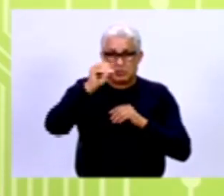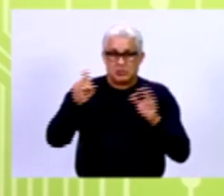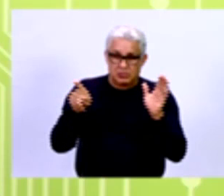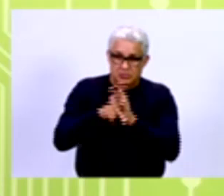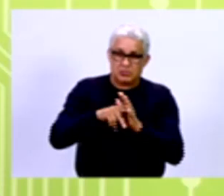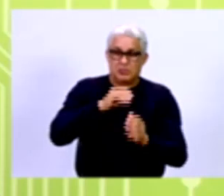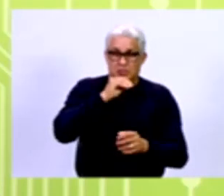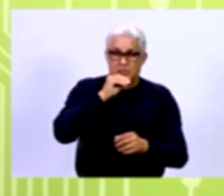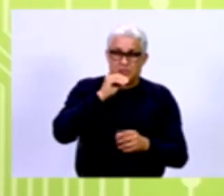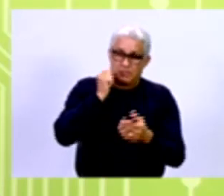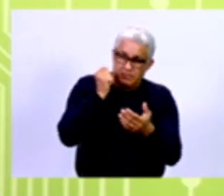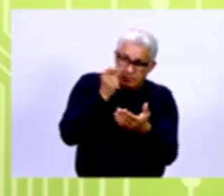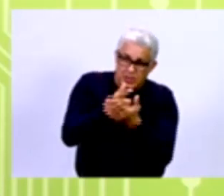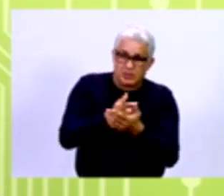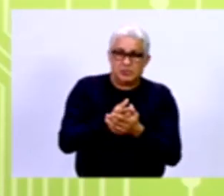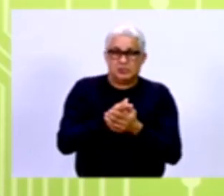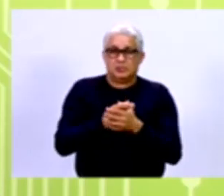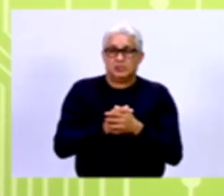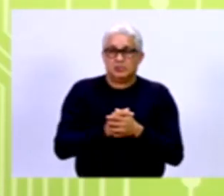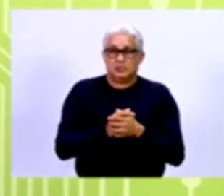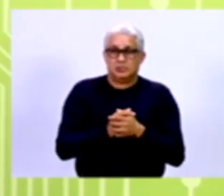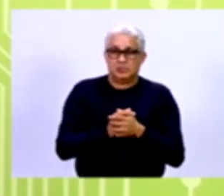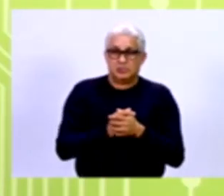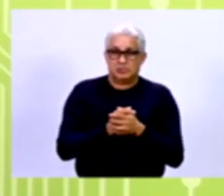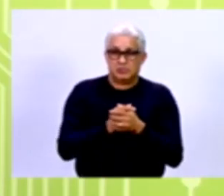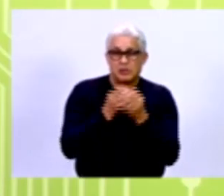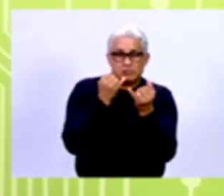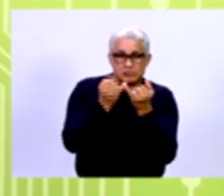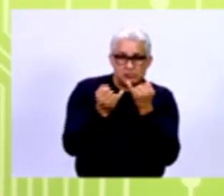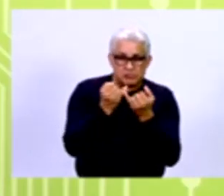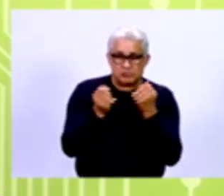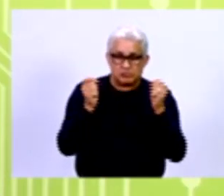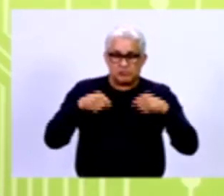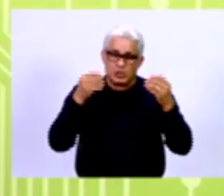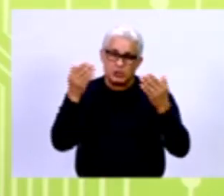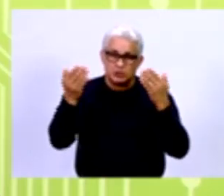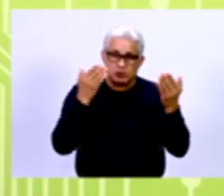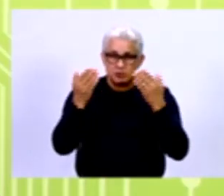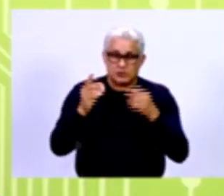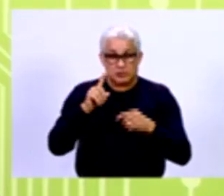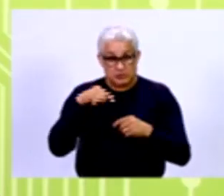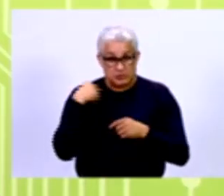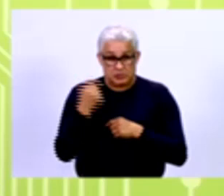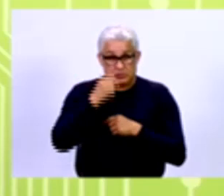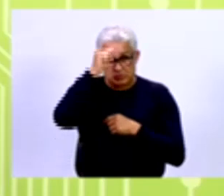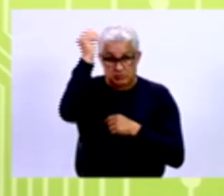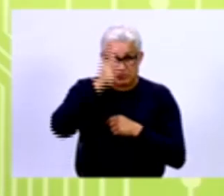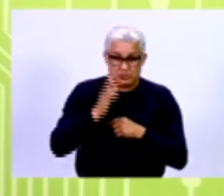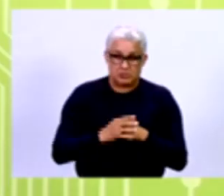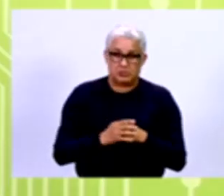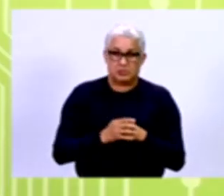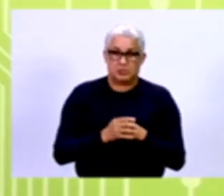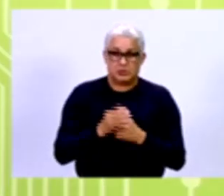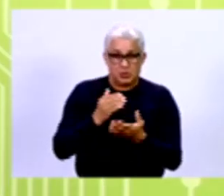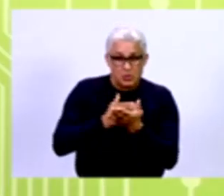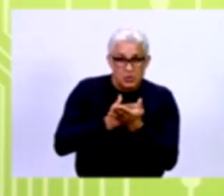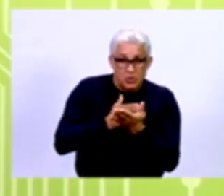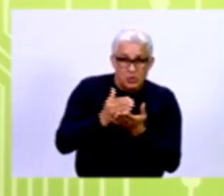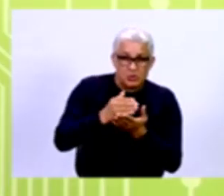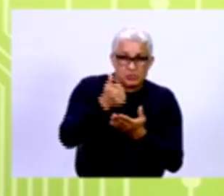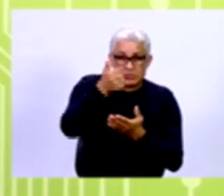exatamente para viabilizar essa comparabilidade. O nosso, por exemplo, começou a ser mensurado